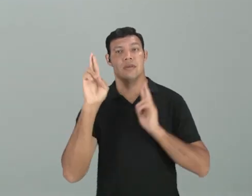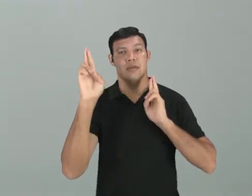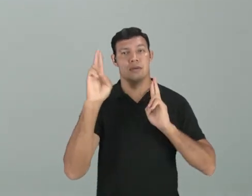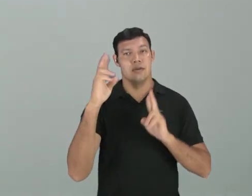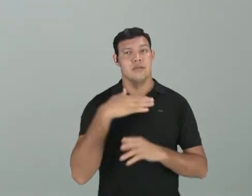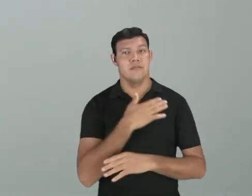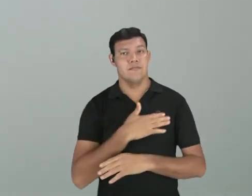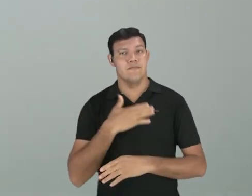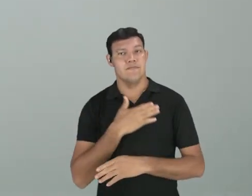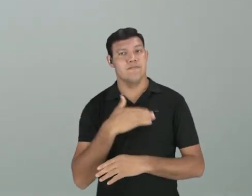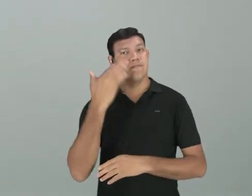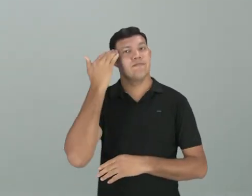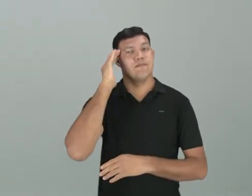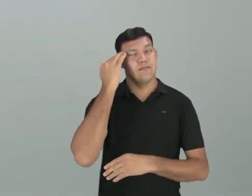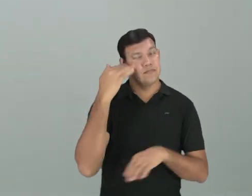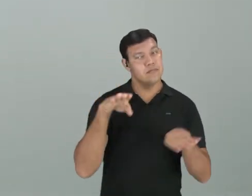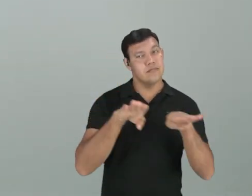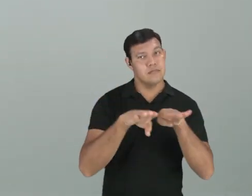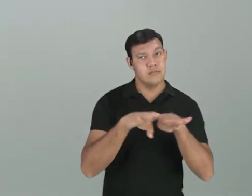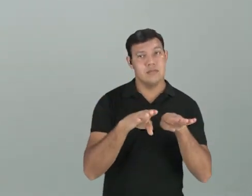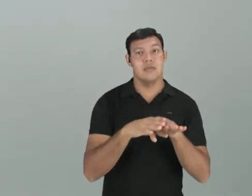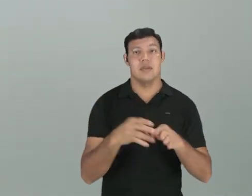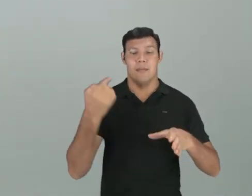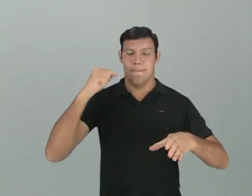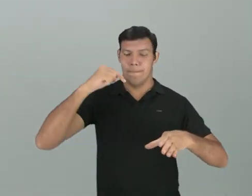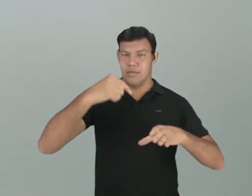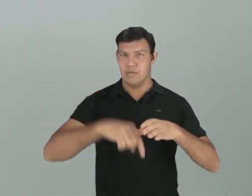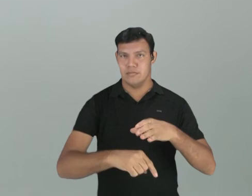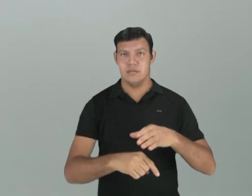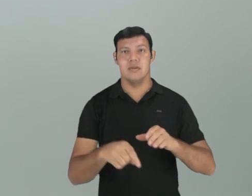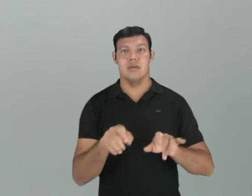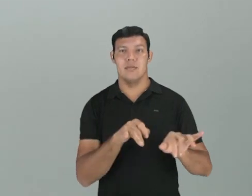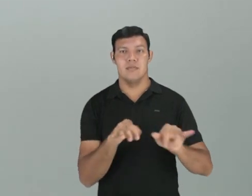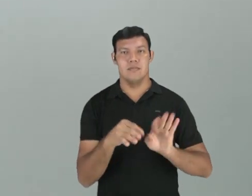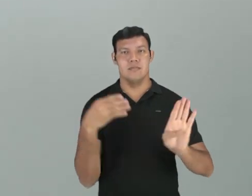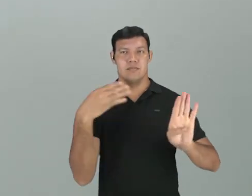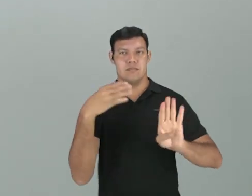que tenham entendido. Para saber mais, acessem a